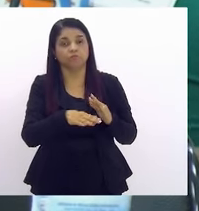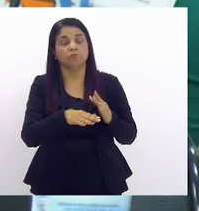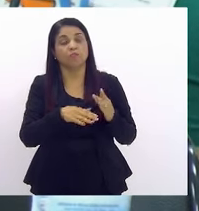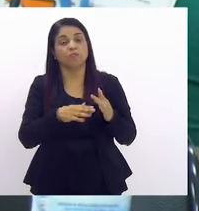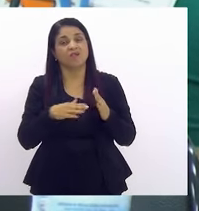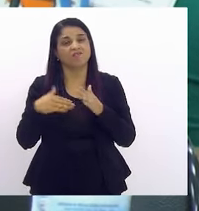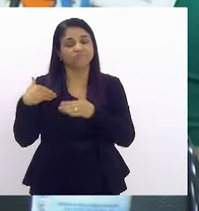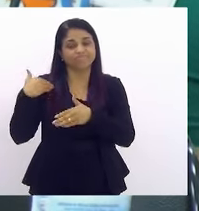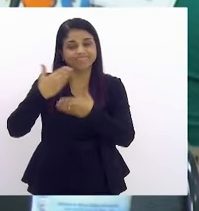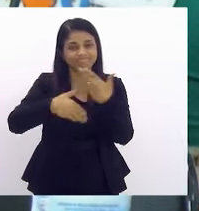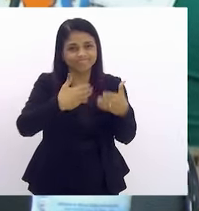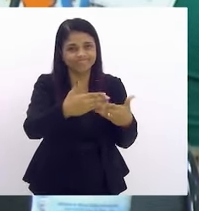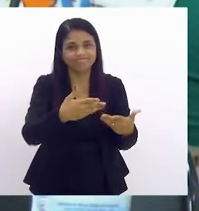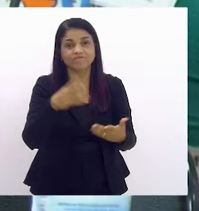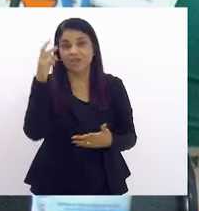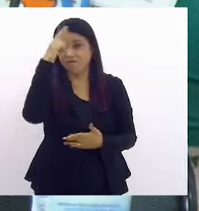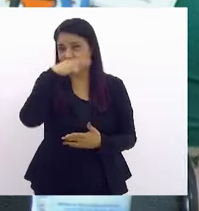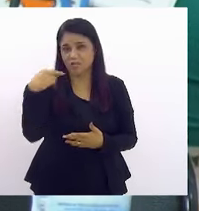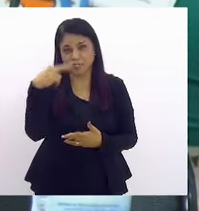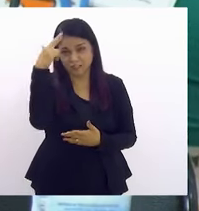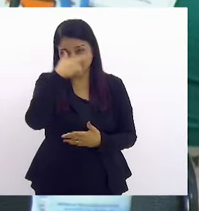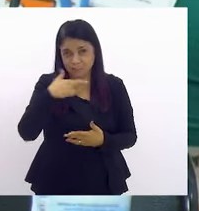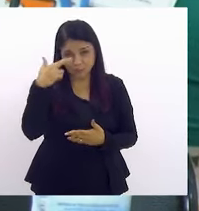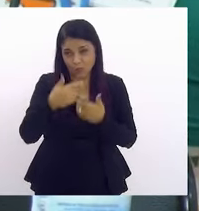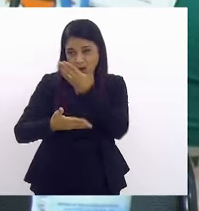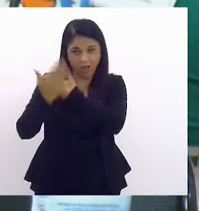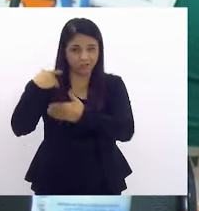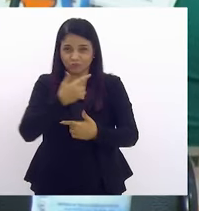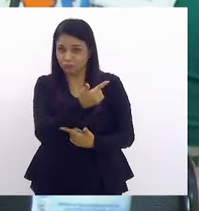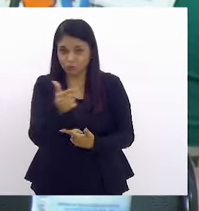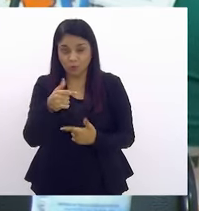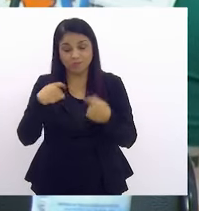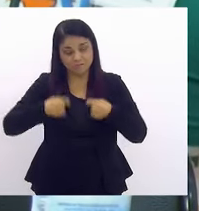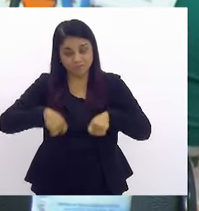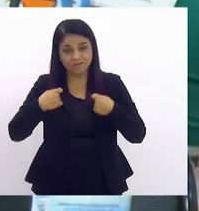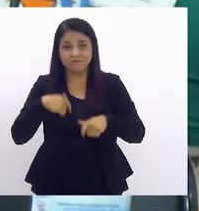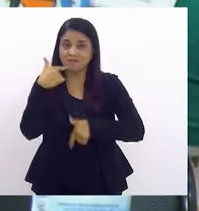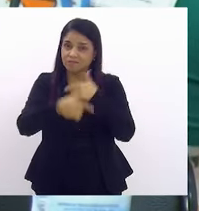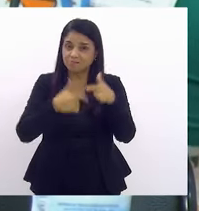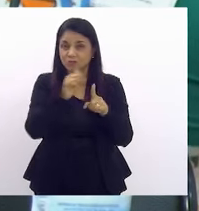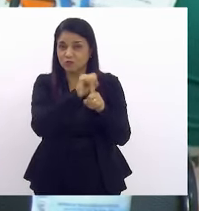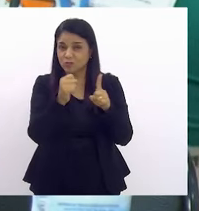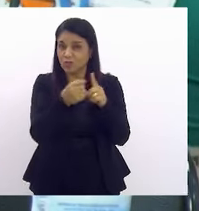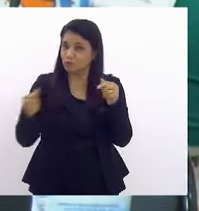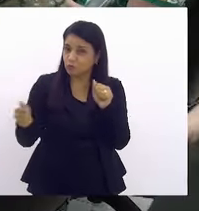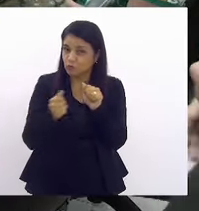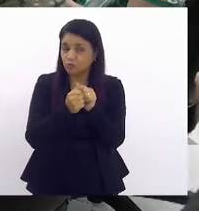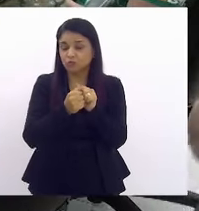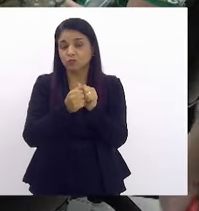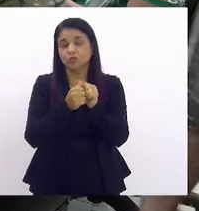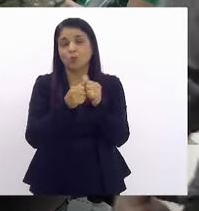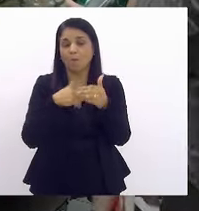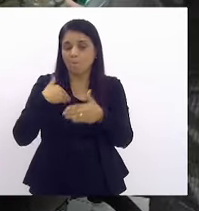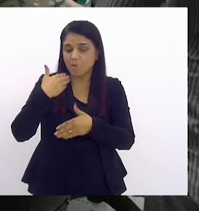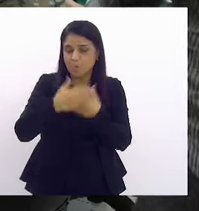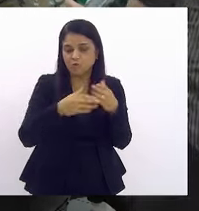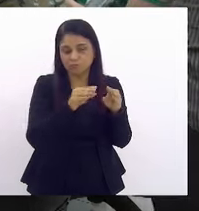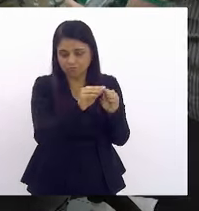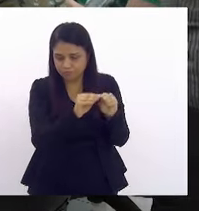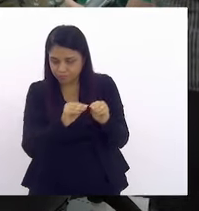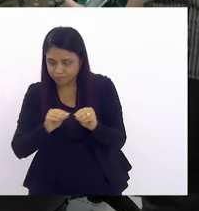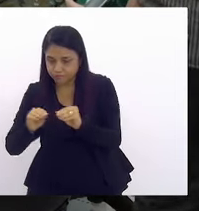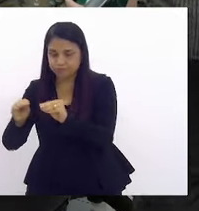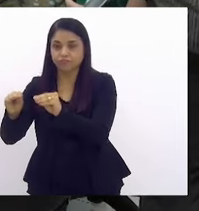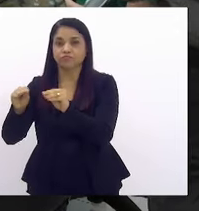de fiscalização no município. Então, precisa ser um trabalho social junto, para que a gente possa fazer esse processo de remoção, como está acontecendo no Rio